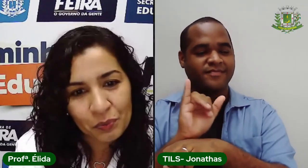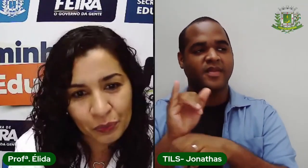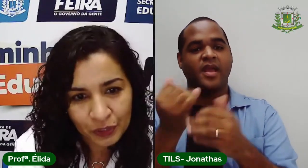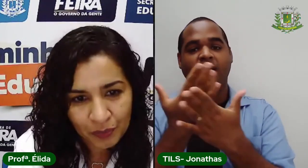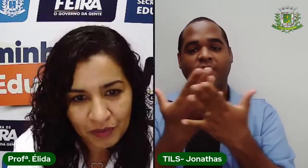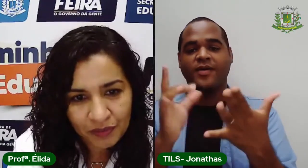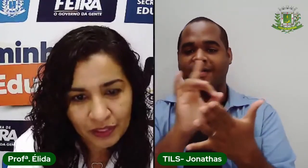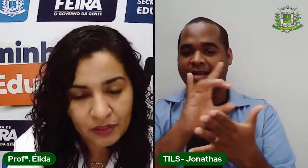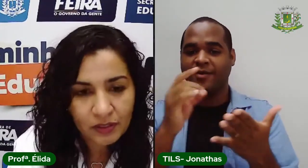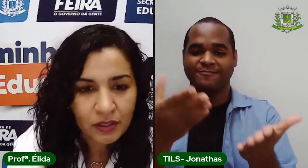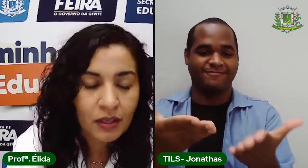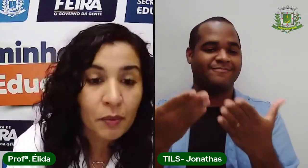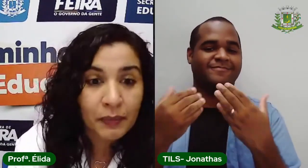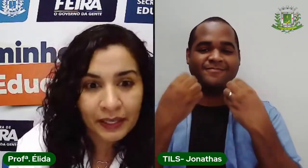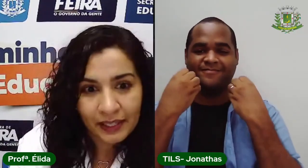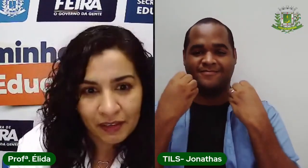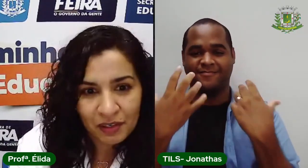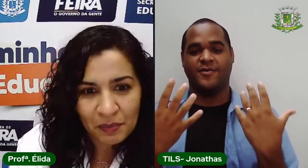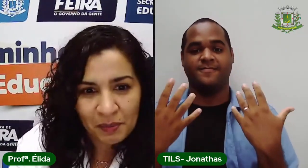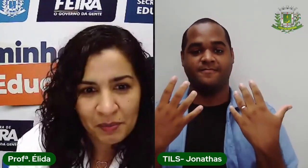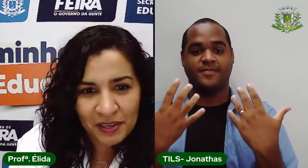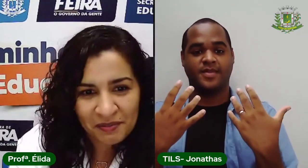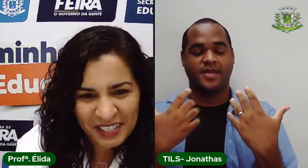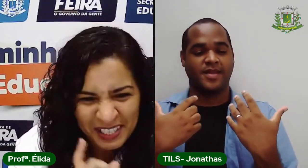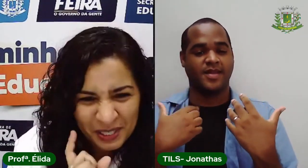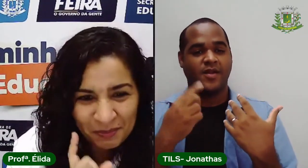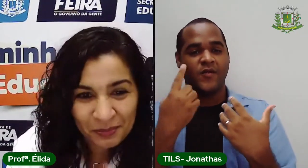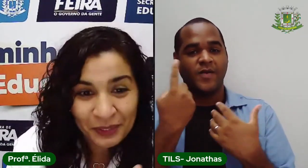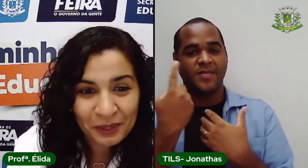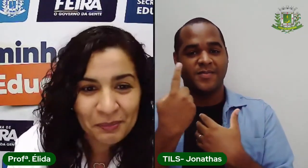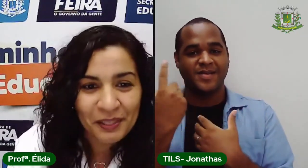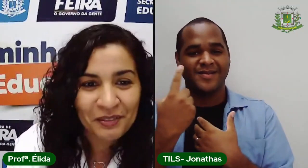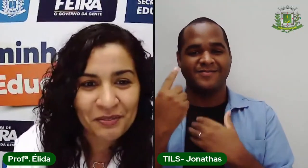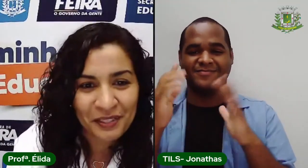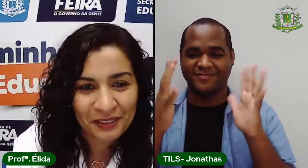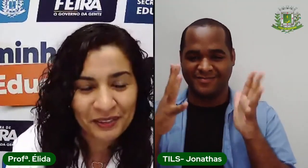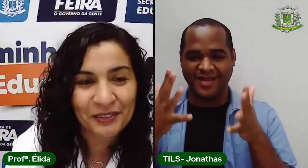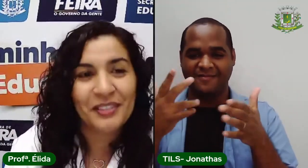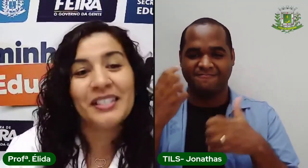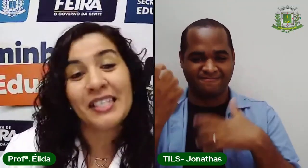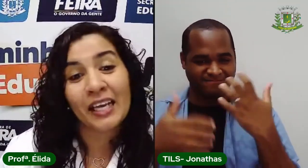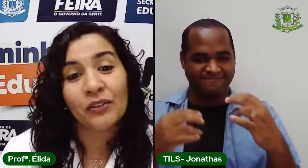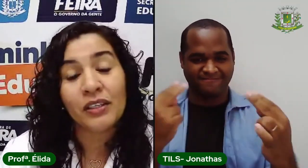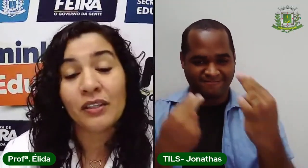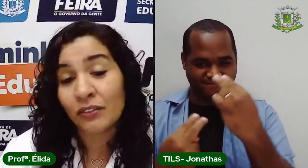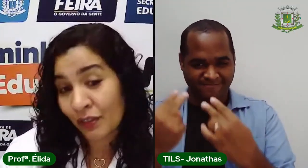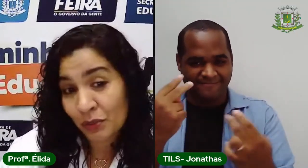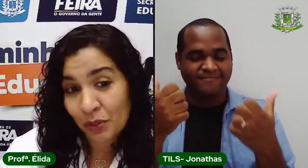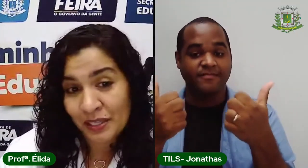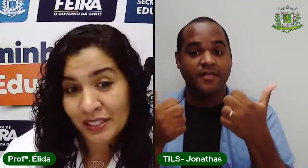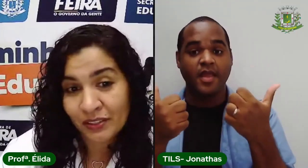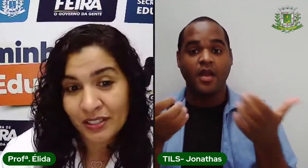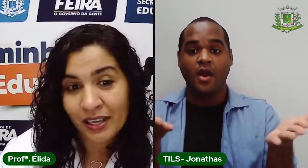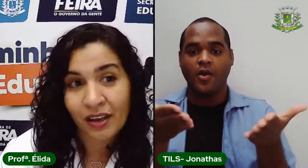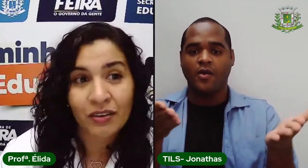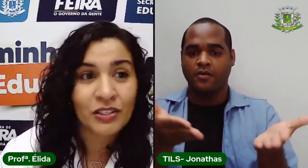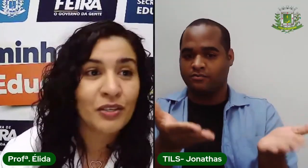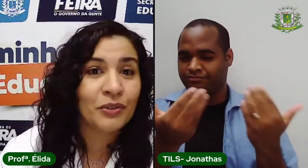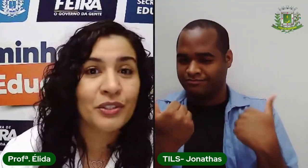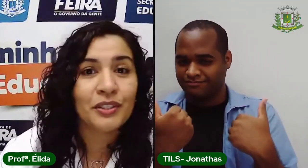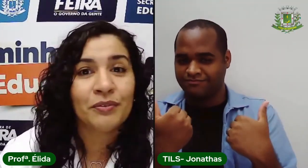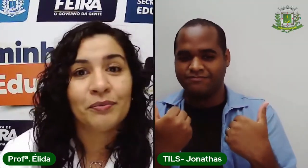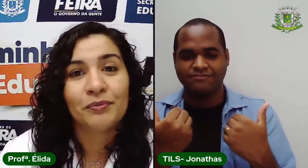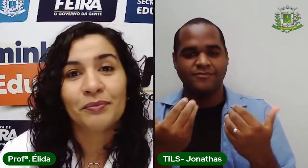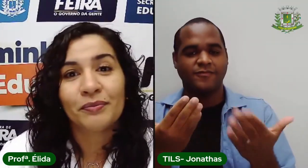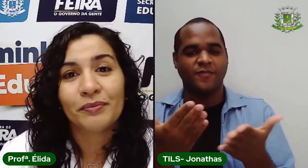Sejam todos muito bem-vindos. Para quem está vindo pela primeira vez, seja muito bem-vindo, certo? Então, vamos começar a nossa aula